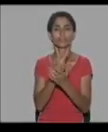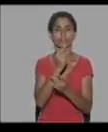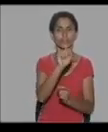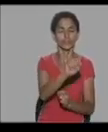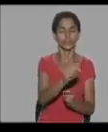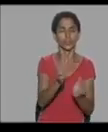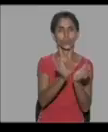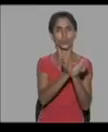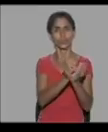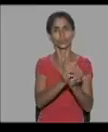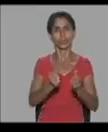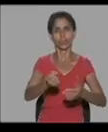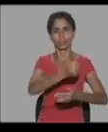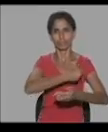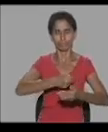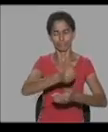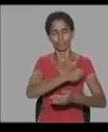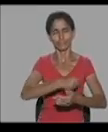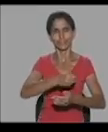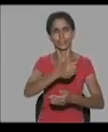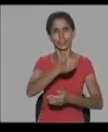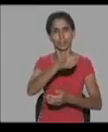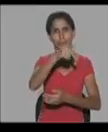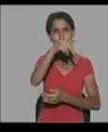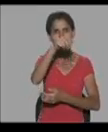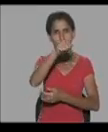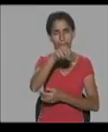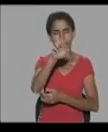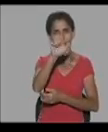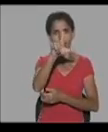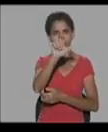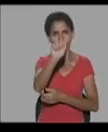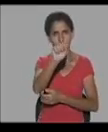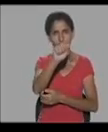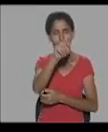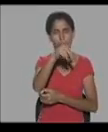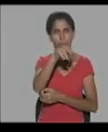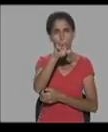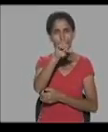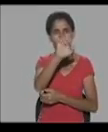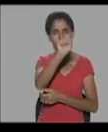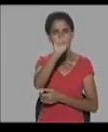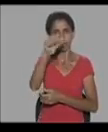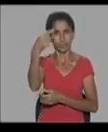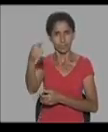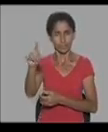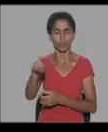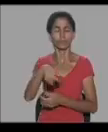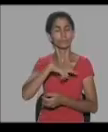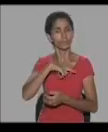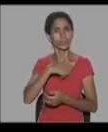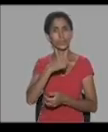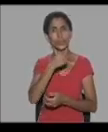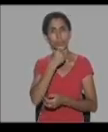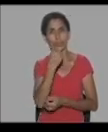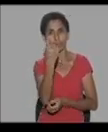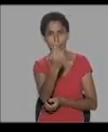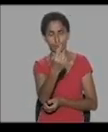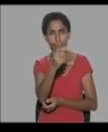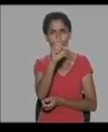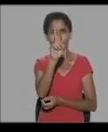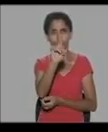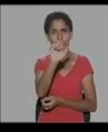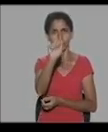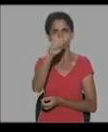acontece o Panela de Pressão, né? Eu me lembro muito bem que alguém, o Diamantino, ele chega para mim